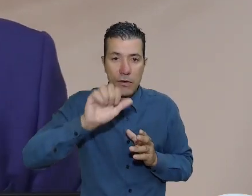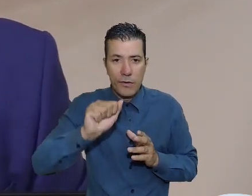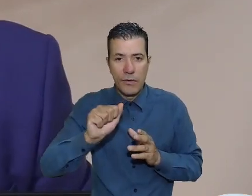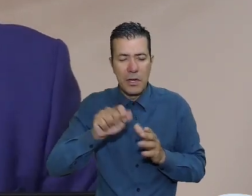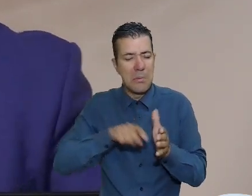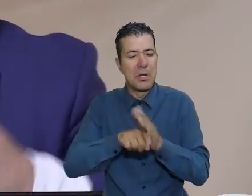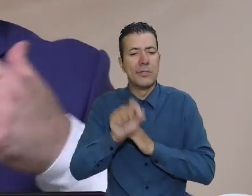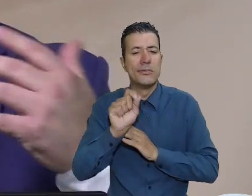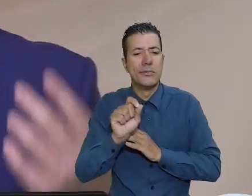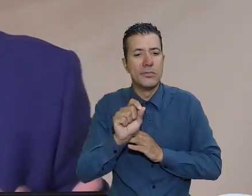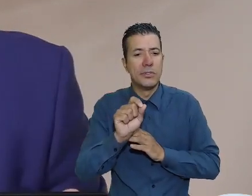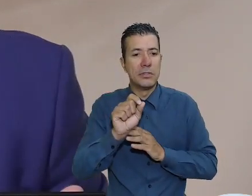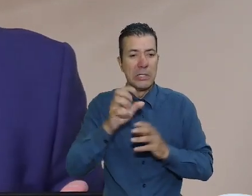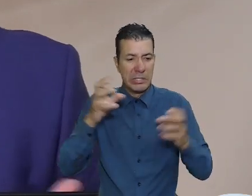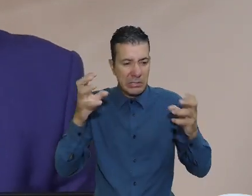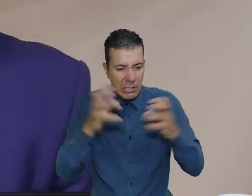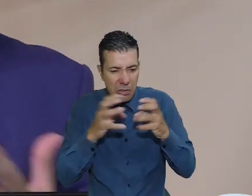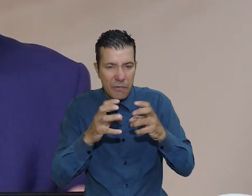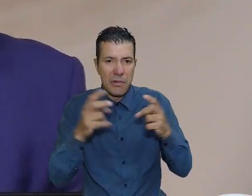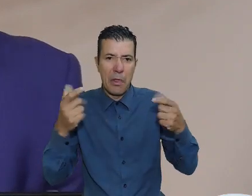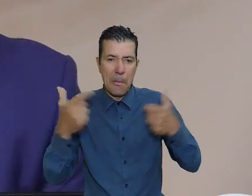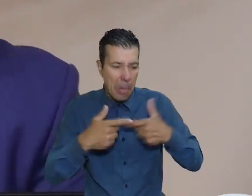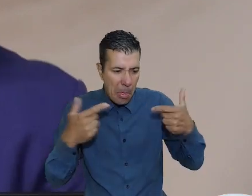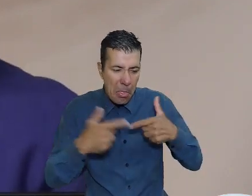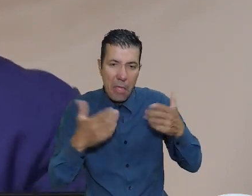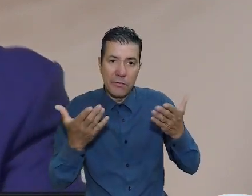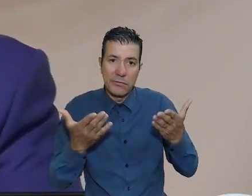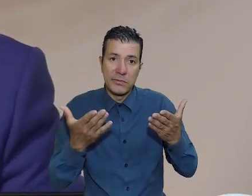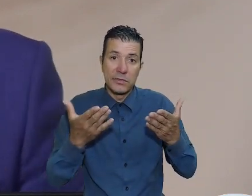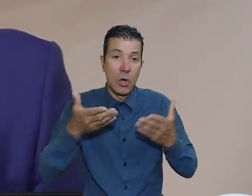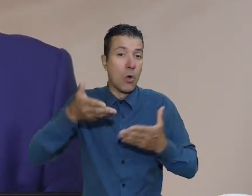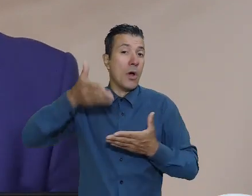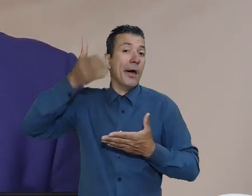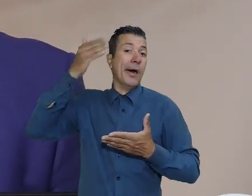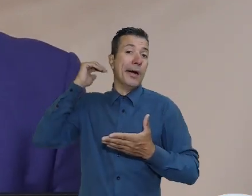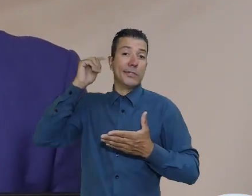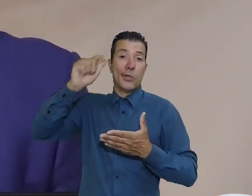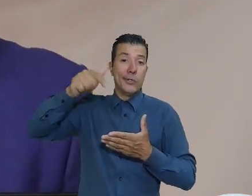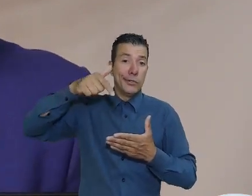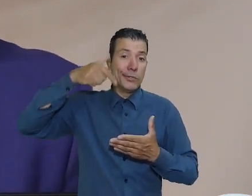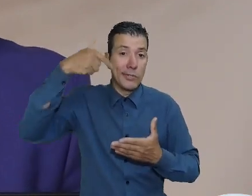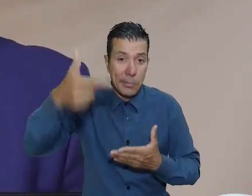pastor, esse conflito, ele aconteceu antes ou depois